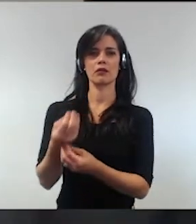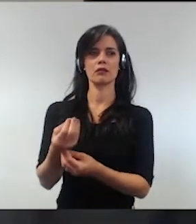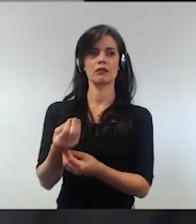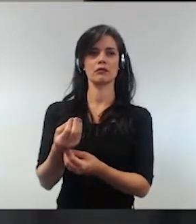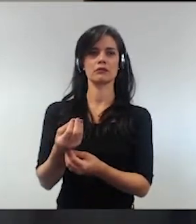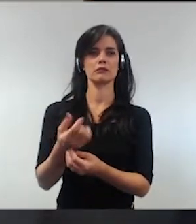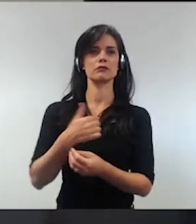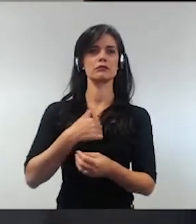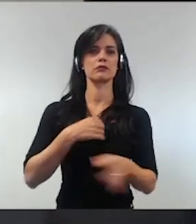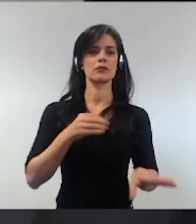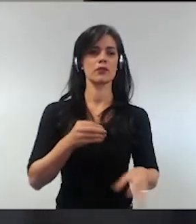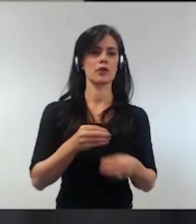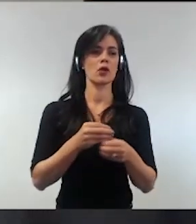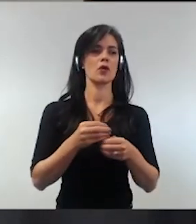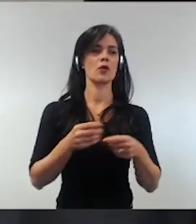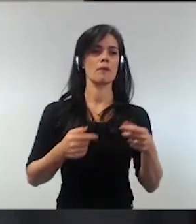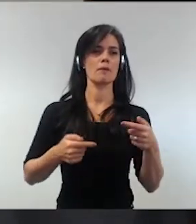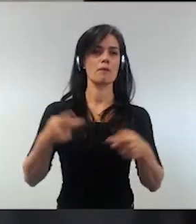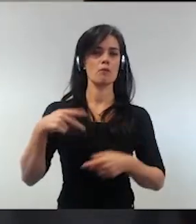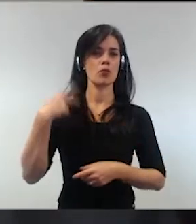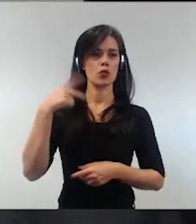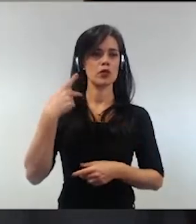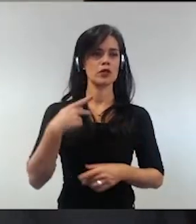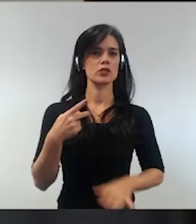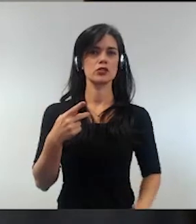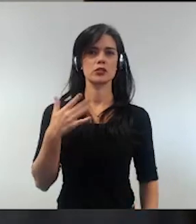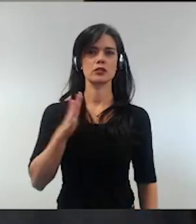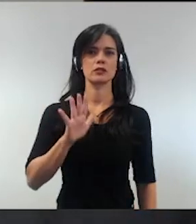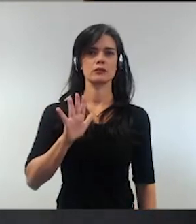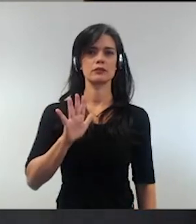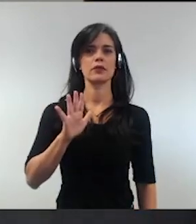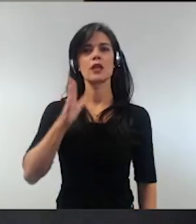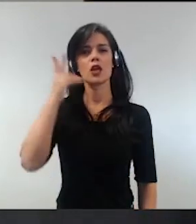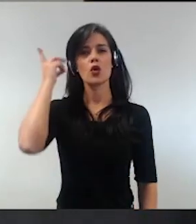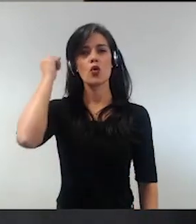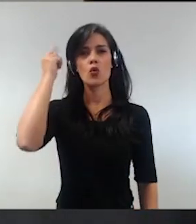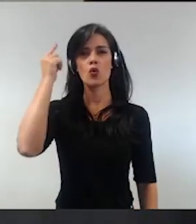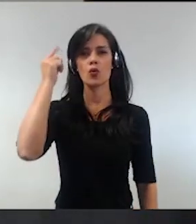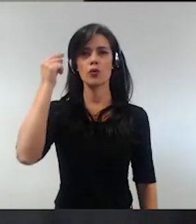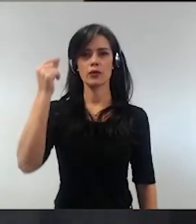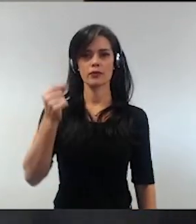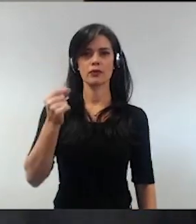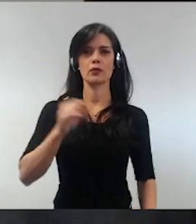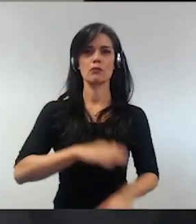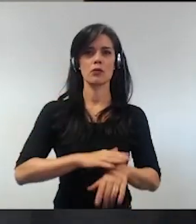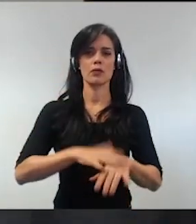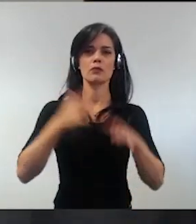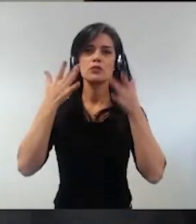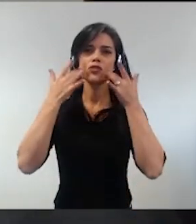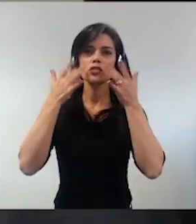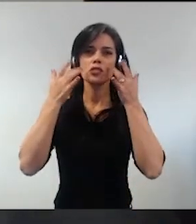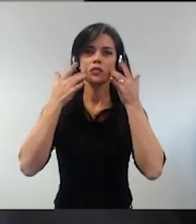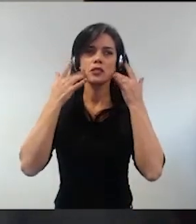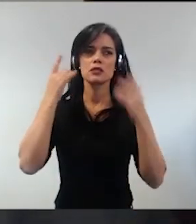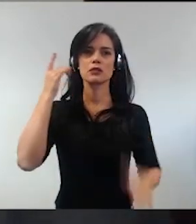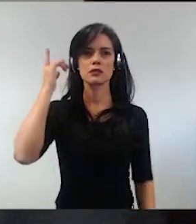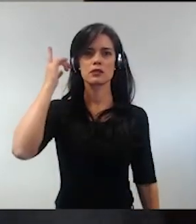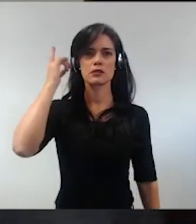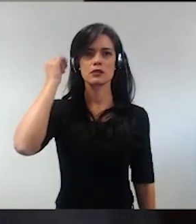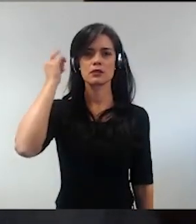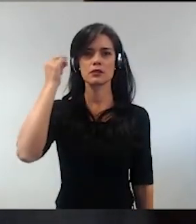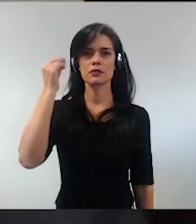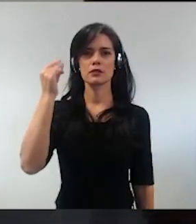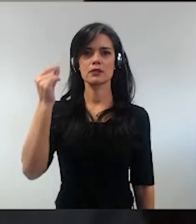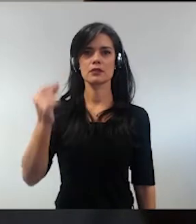eu acrescentaria a política também. Desde os gregos, desde as tragédias gregas, Antígona, por exemplo, é a